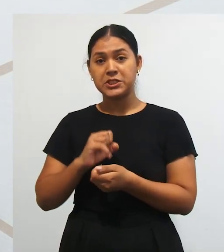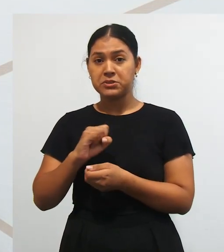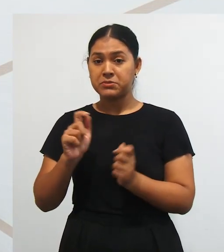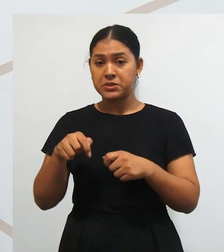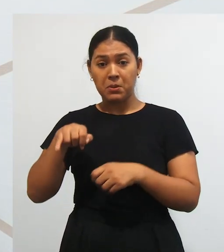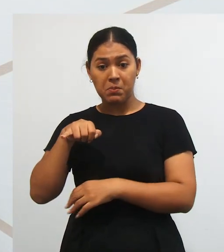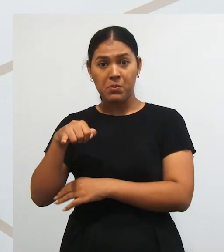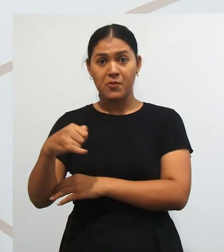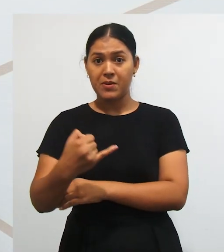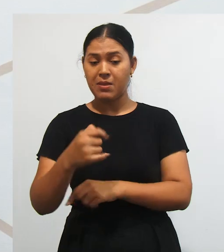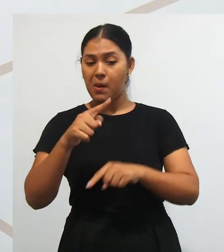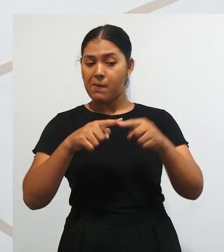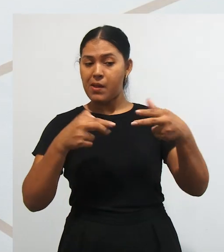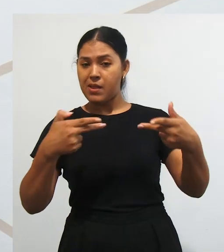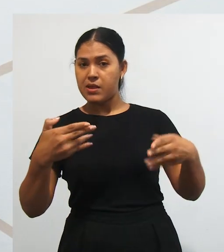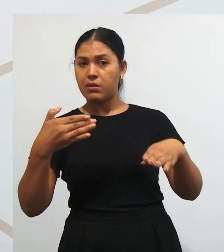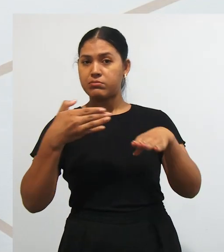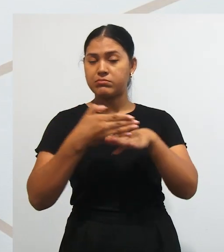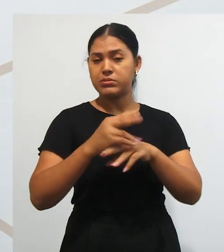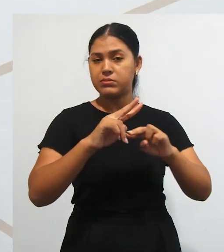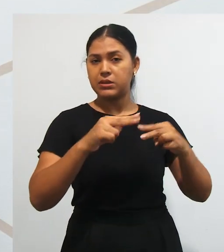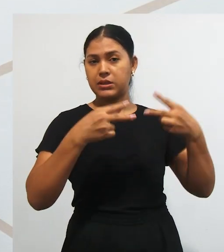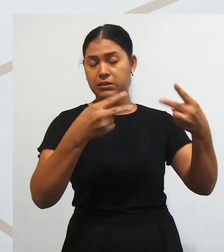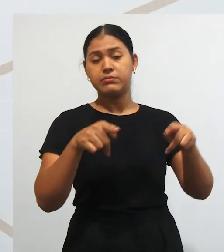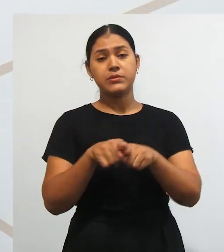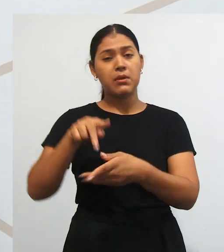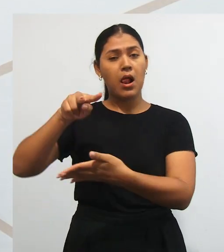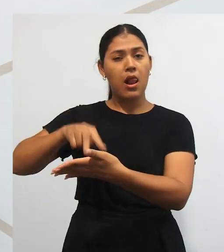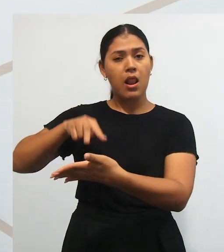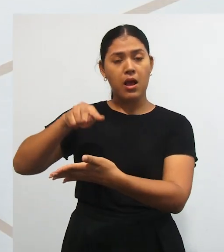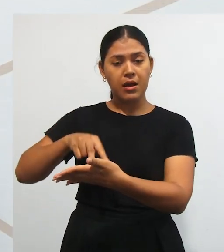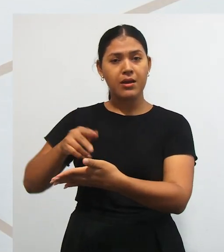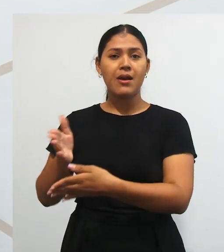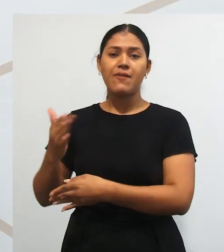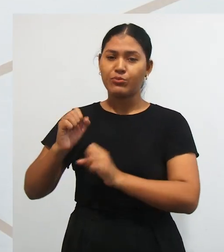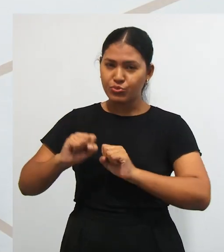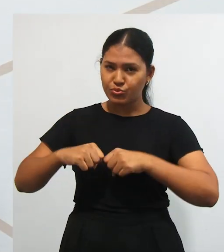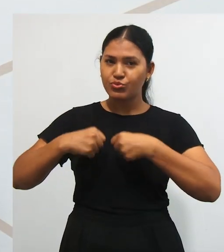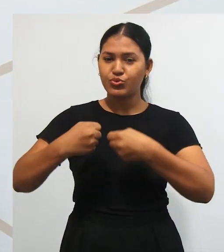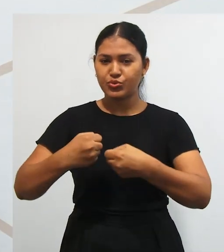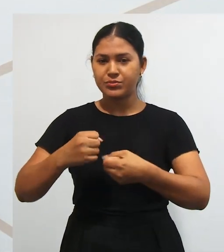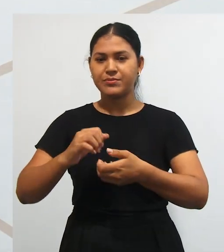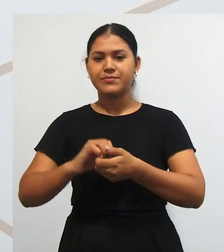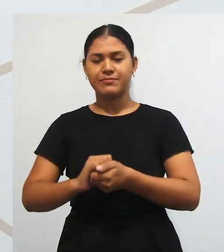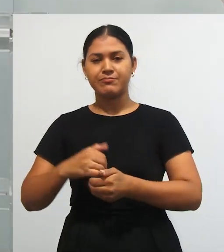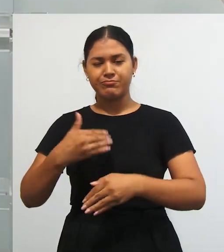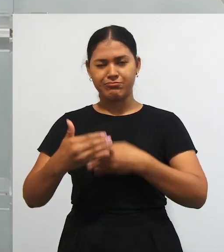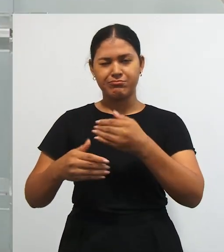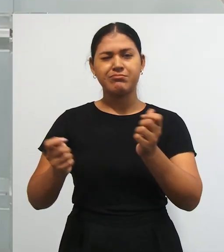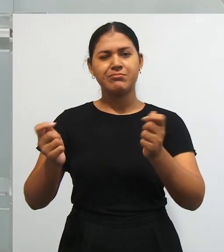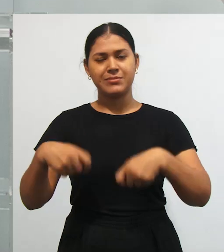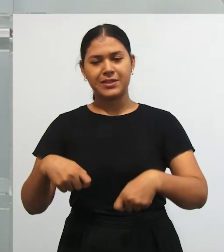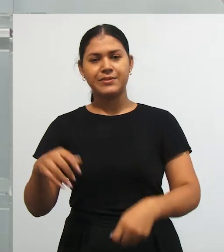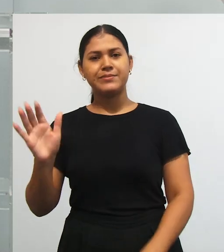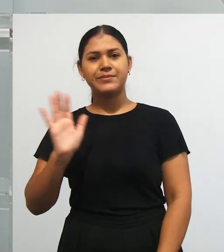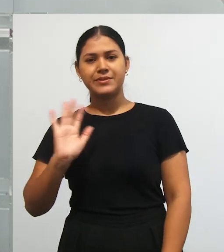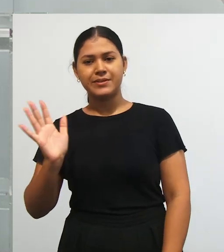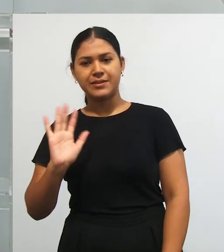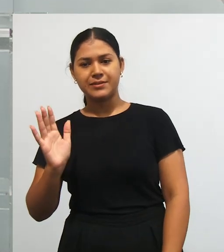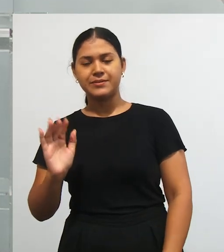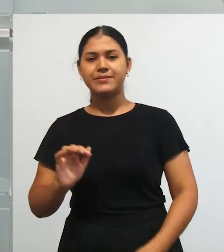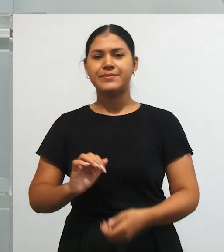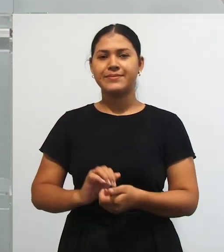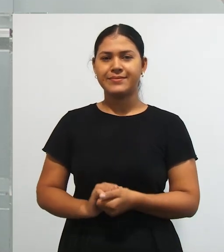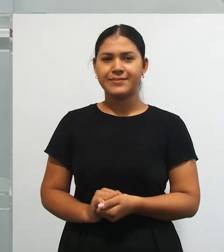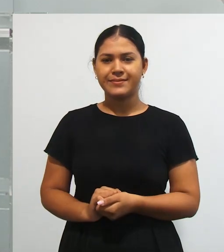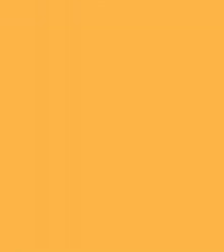aproveite para acessar os materiais, para fazer as leituras e segue reto toda a vida, que é logo ali. Até mais,